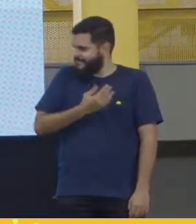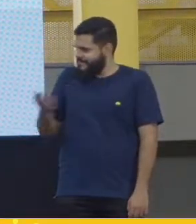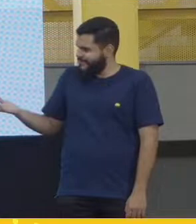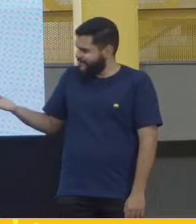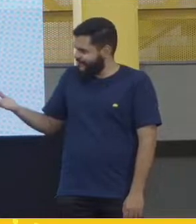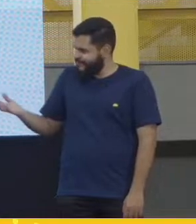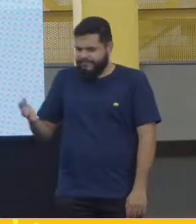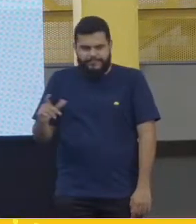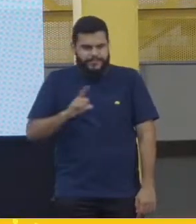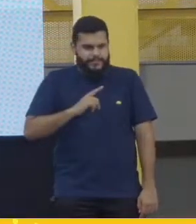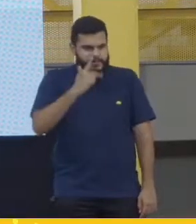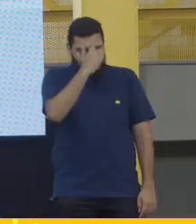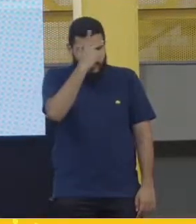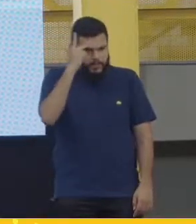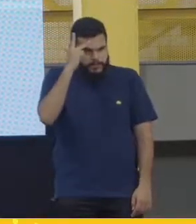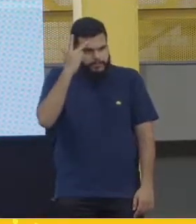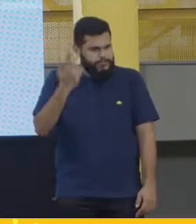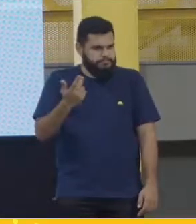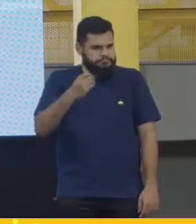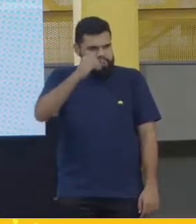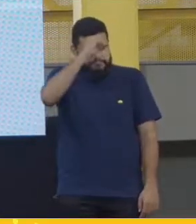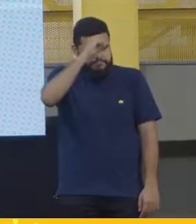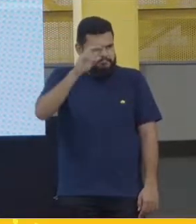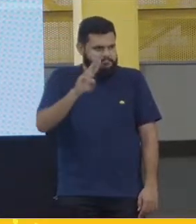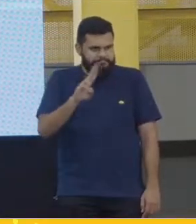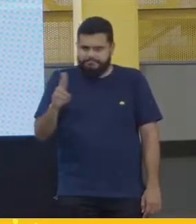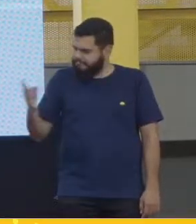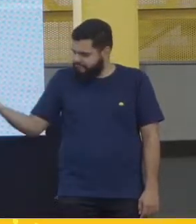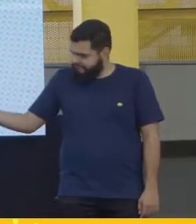nunca entendi de onde vinham os nomes.